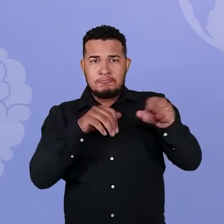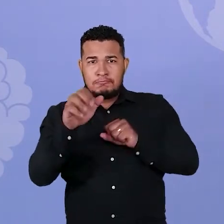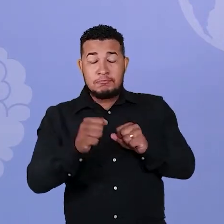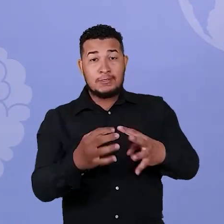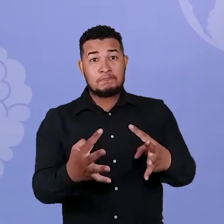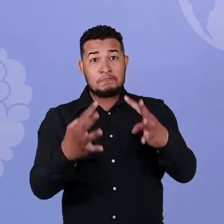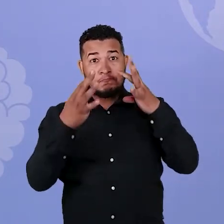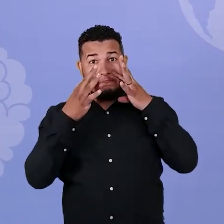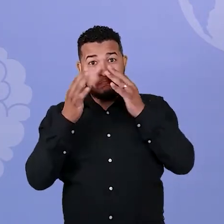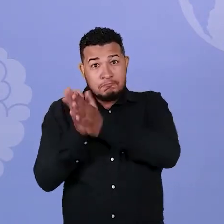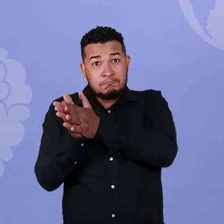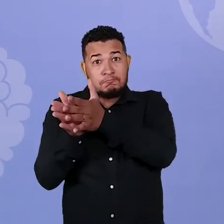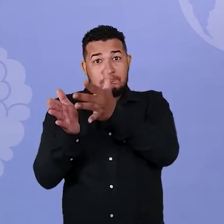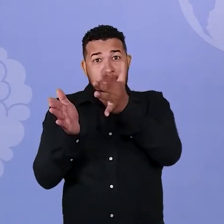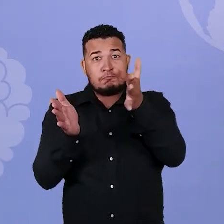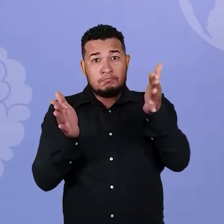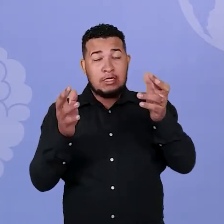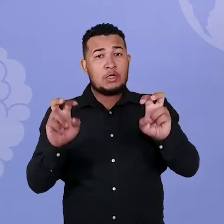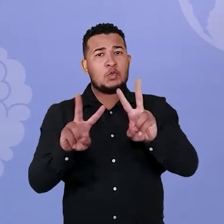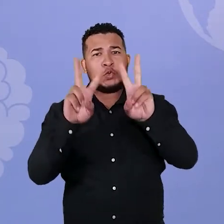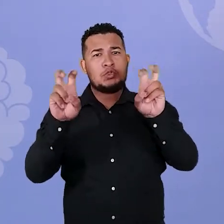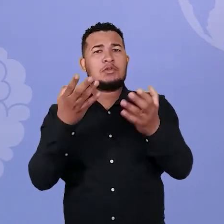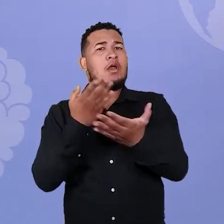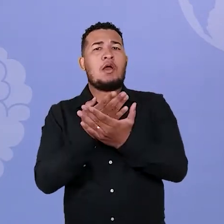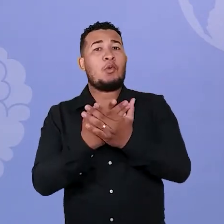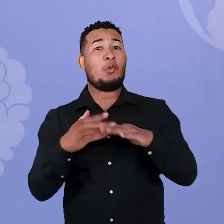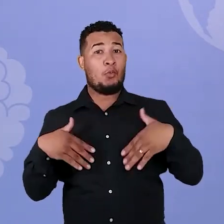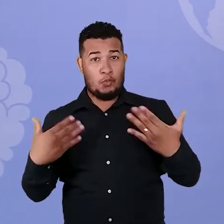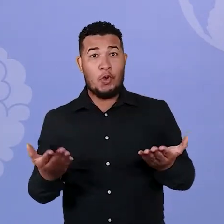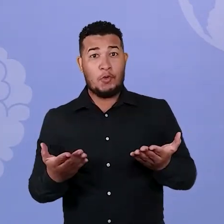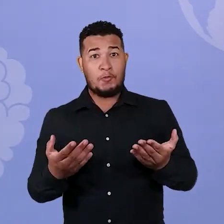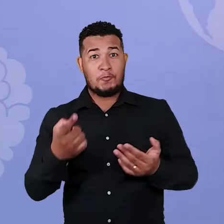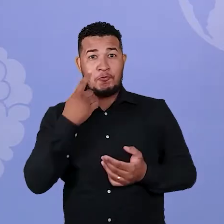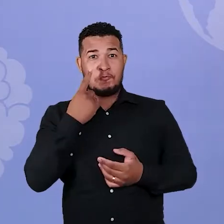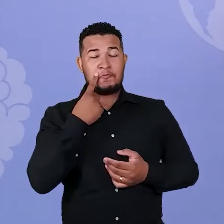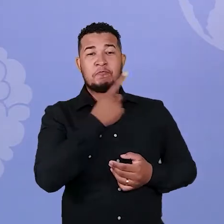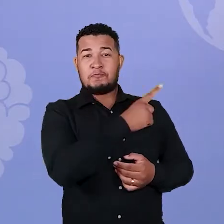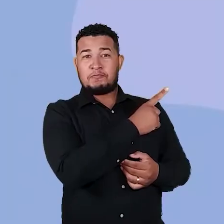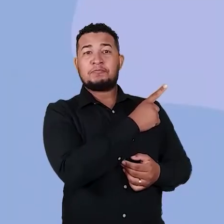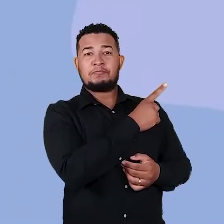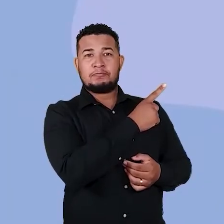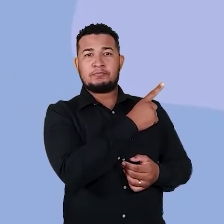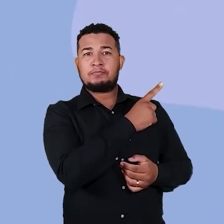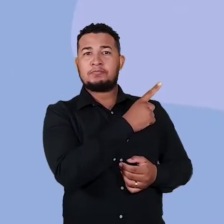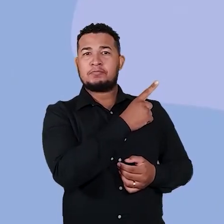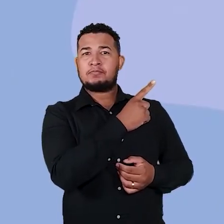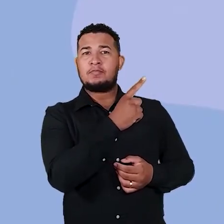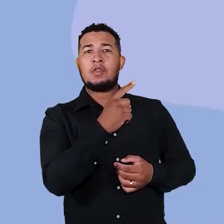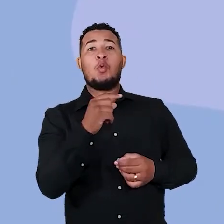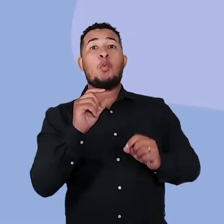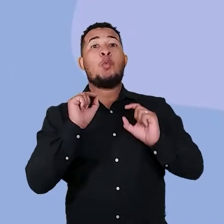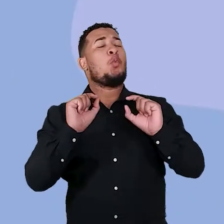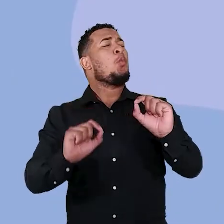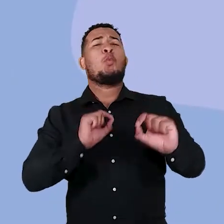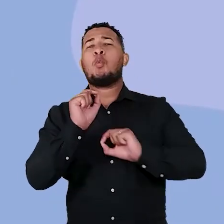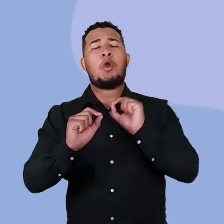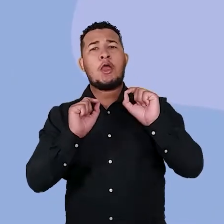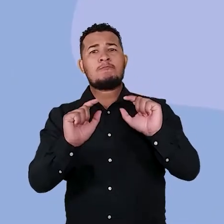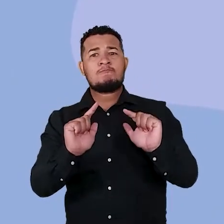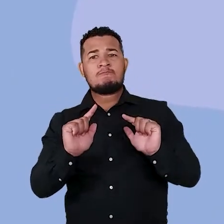seu caderno e presta bastante atenção. O título da aula de hoje é, olha lá no slide, o que